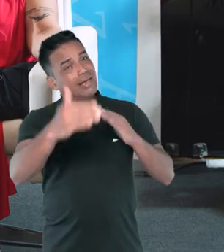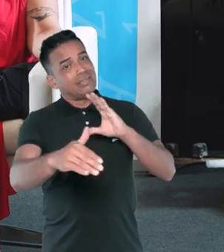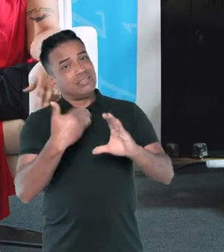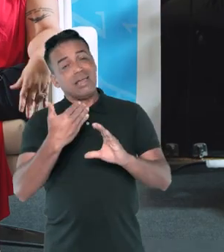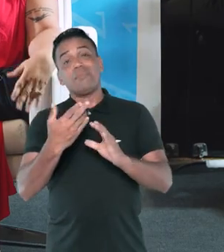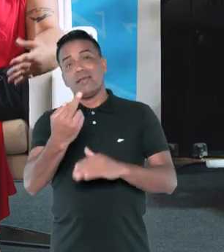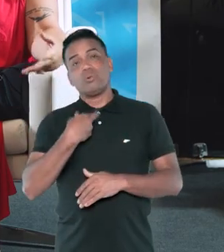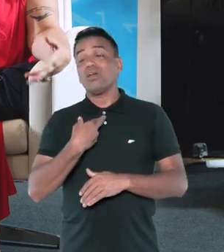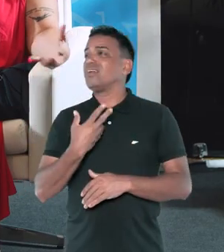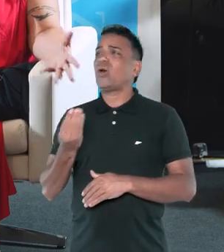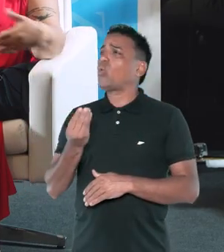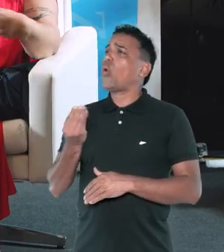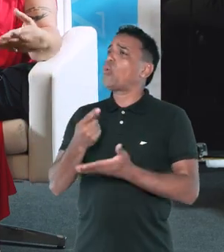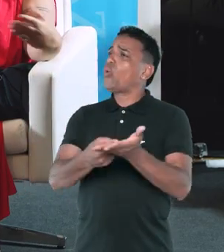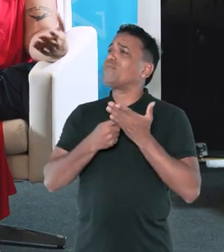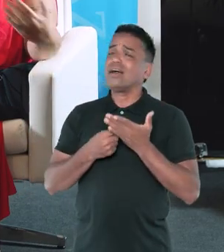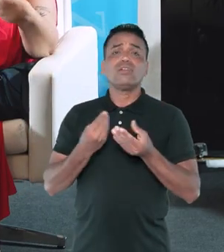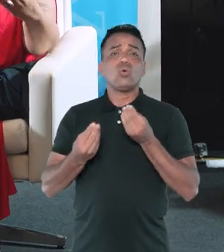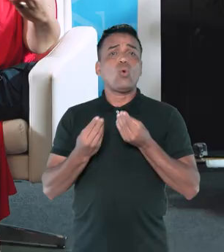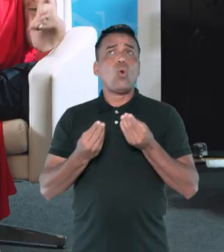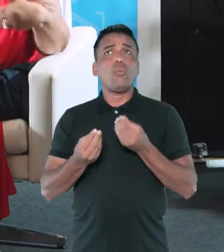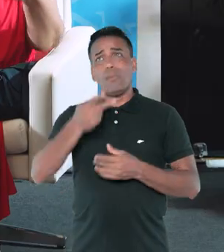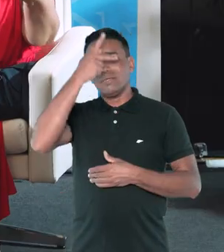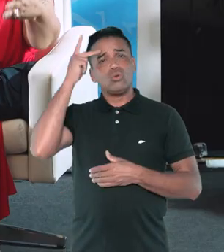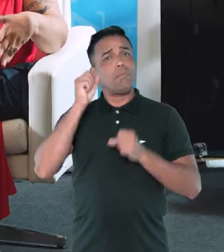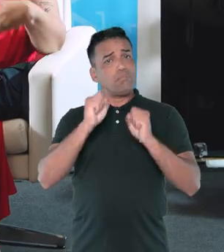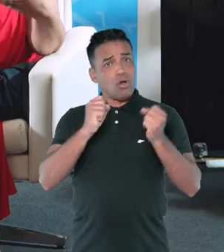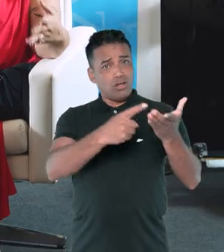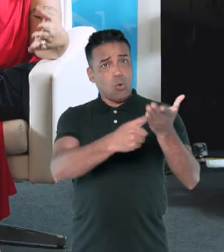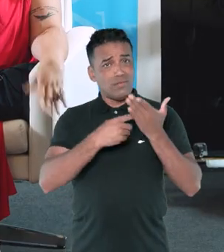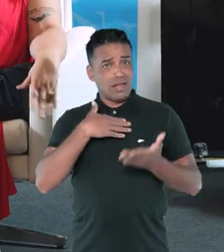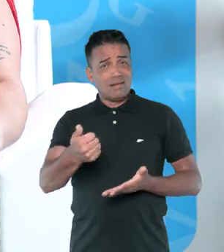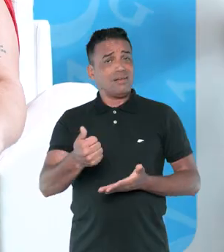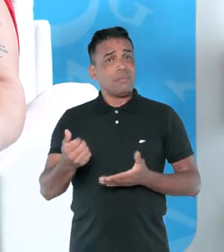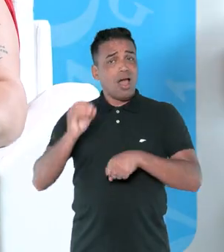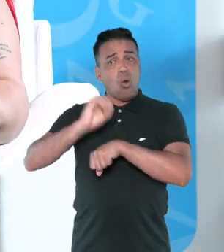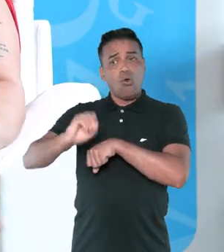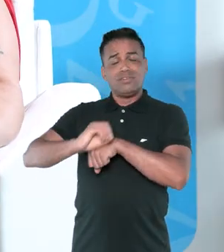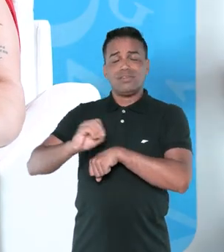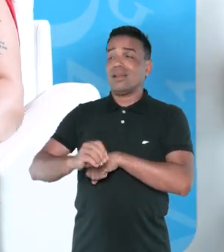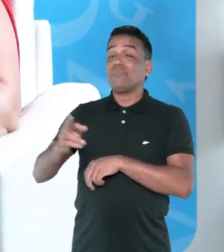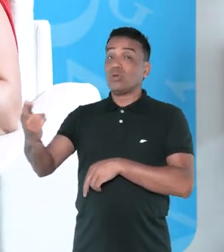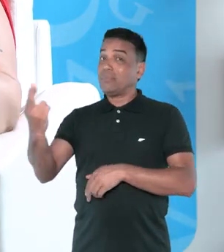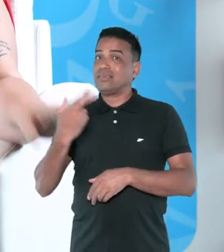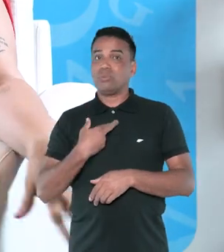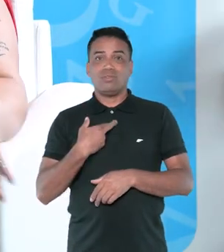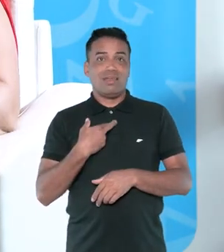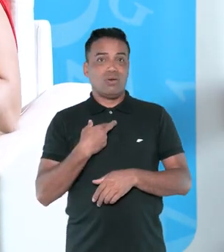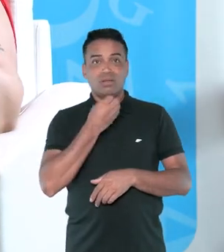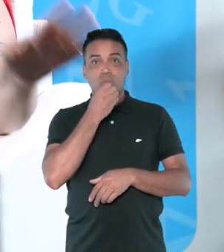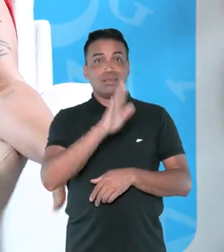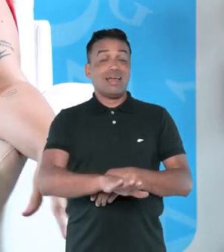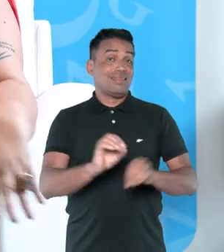convidados como? Como é que você fala? Como alguém pode ser convidado para a oficina? Aí a pessoa responde, nem dá mais boa